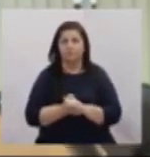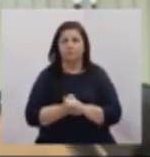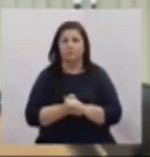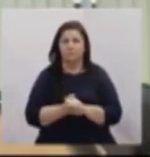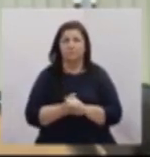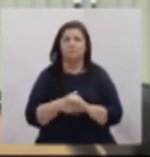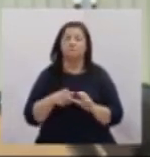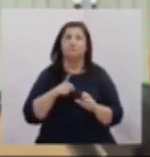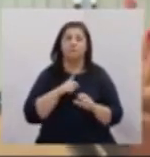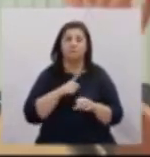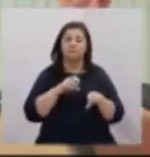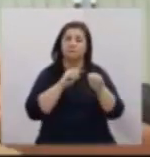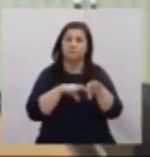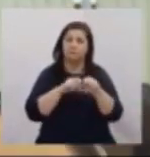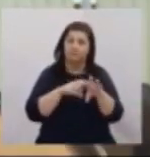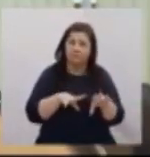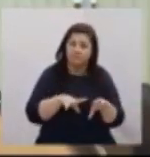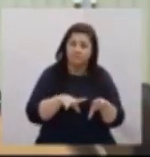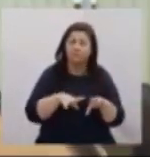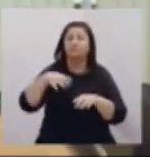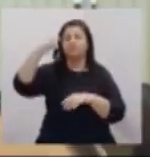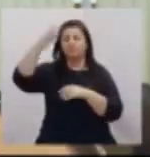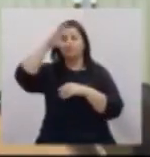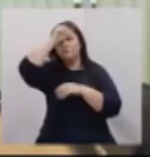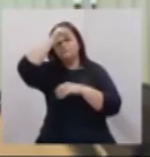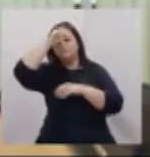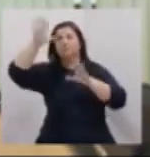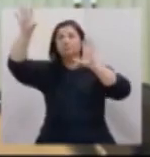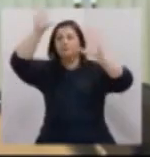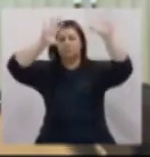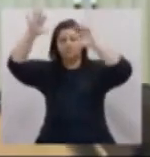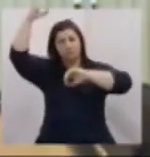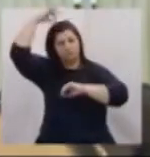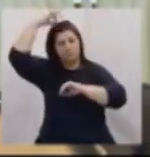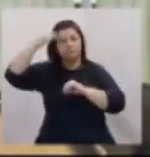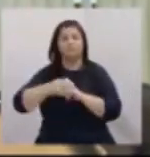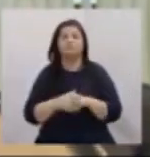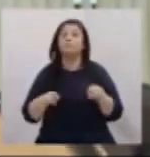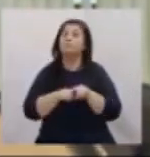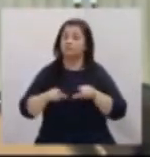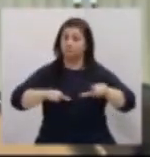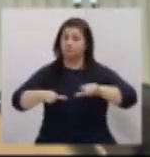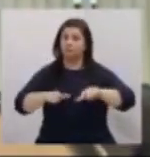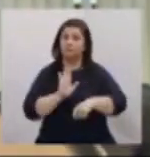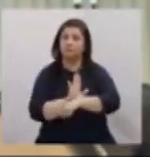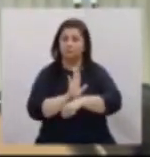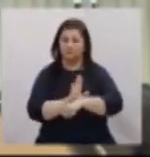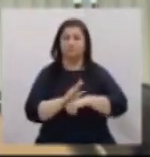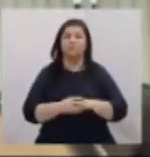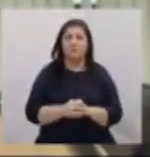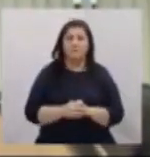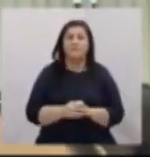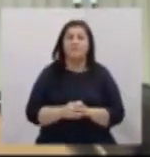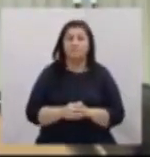formações para o lado espiritual, né, e também a gente desenvolve algumas ações sociais, né? A gente